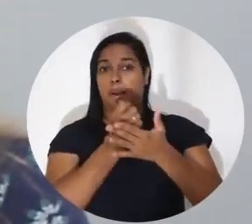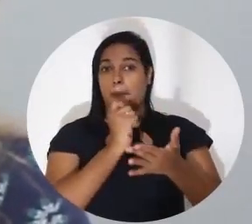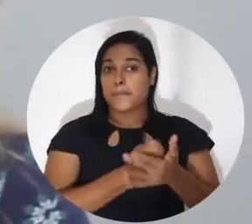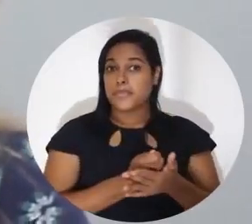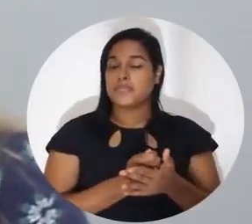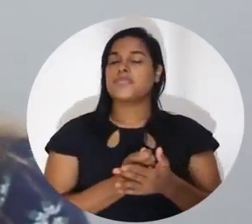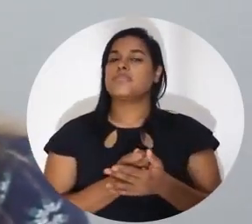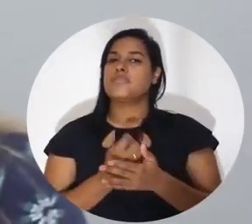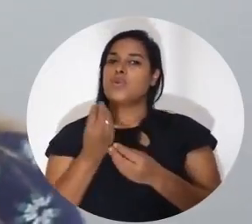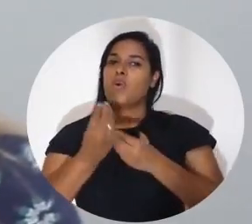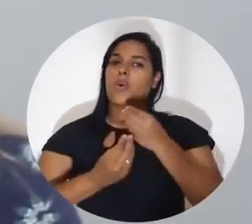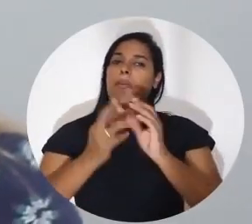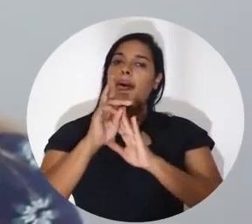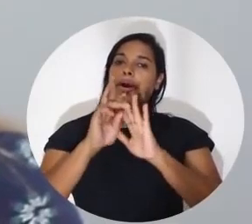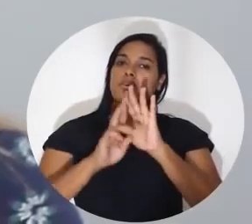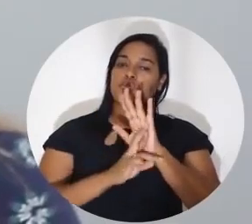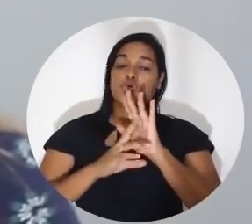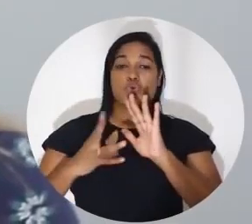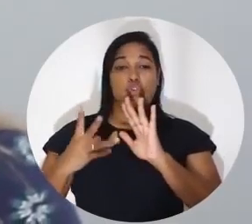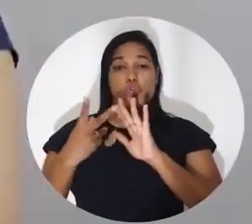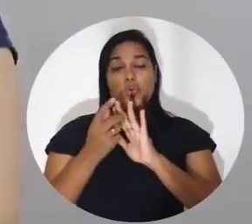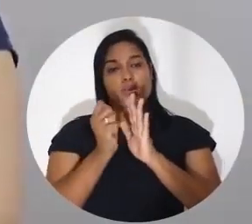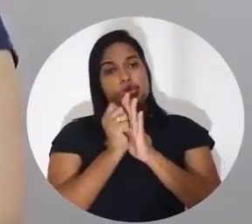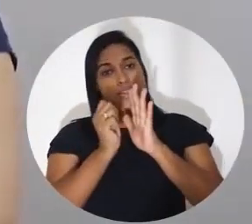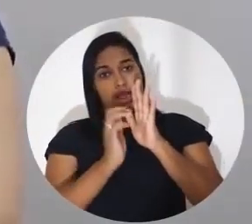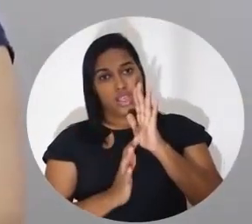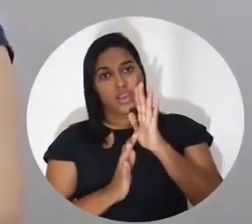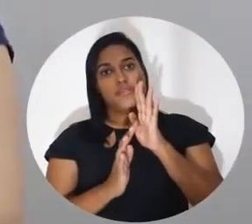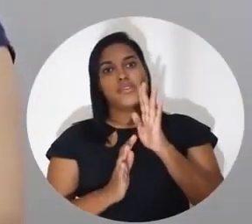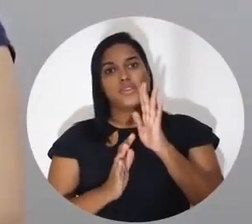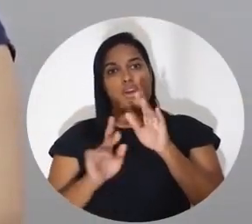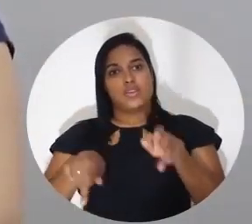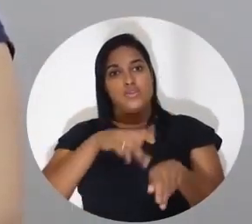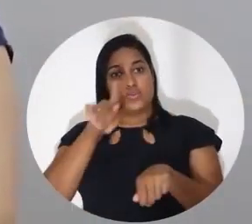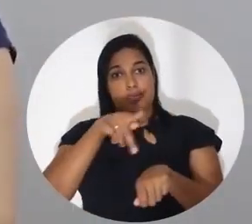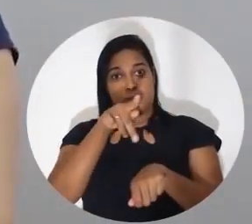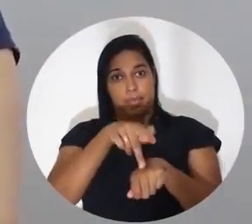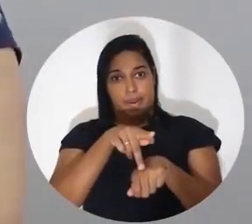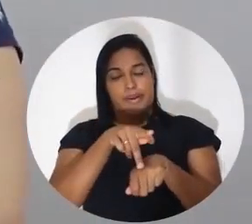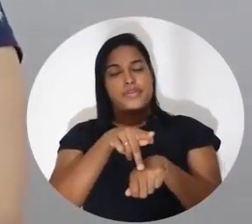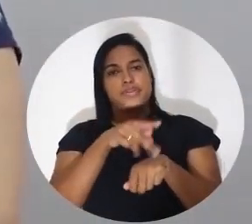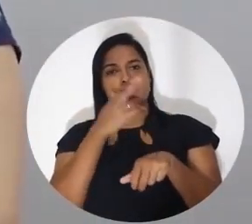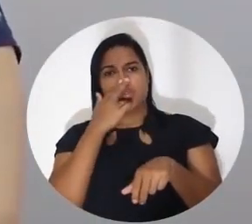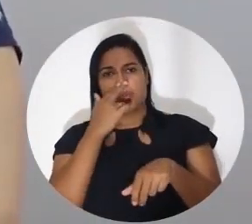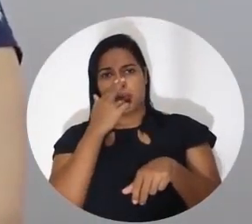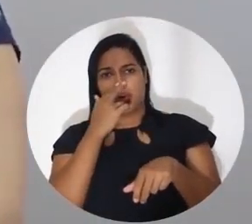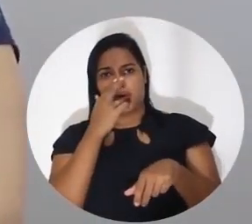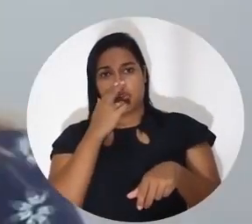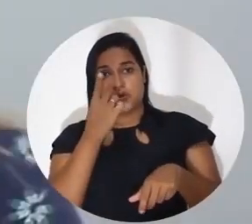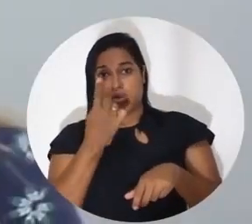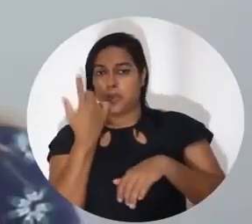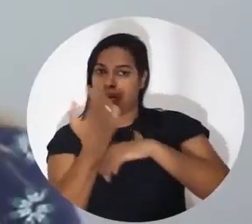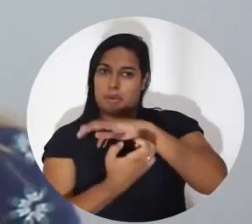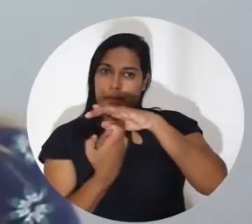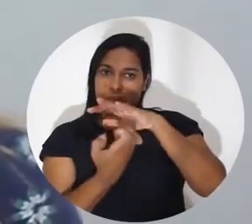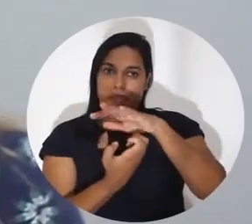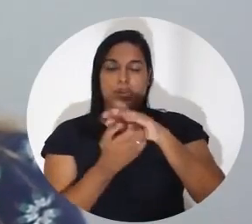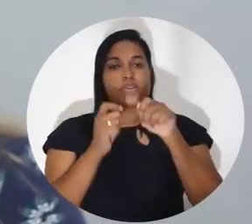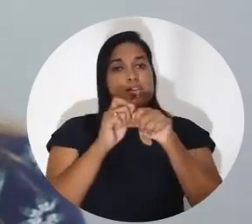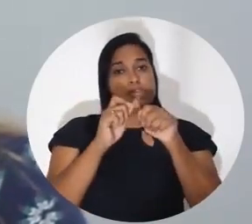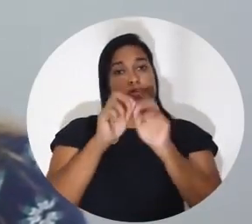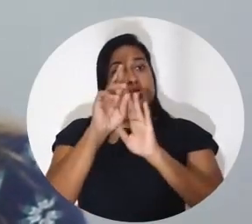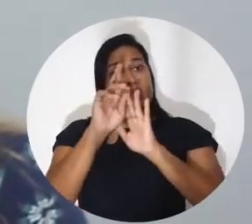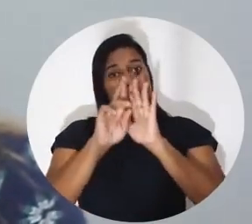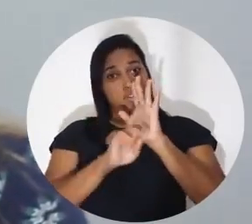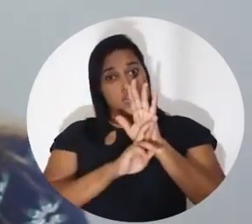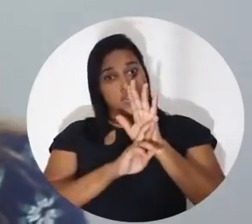é do que o registro de todas as transações ocorridas entre os países, tá? Da mesma forma que uma empresa ela faz o